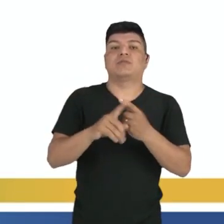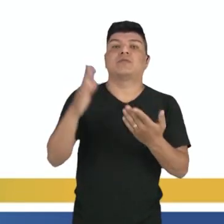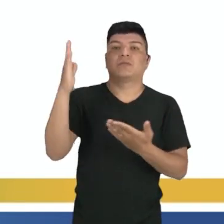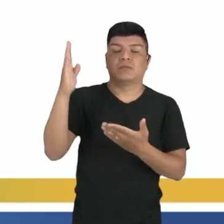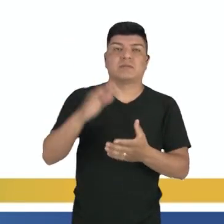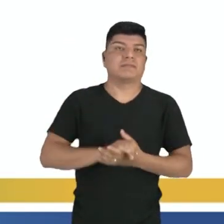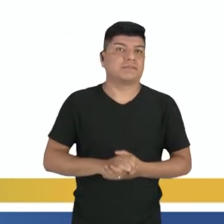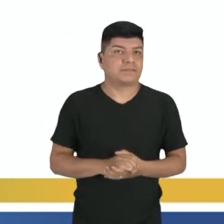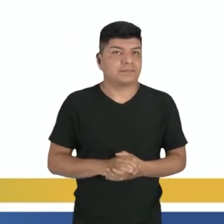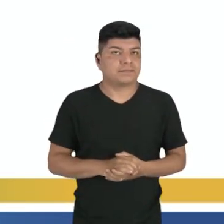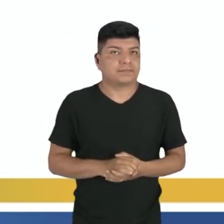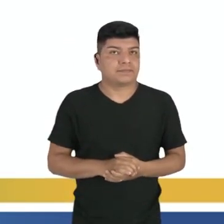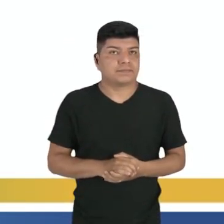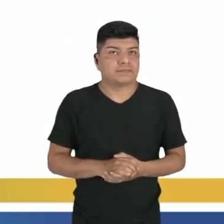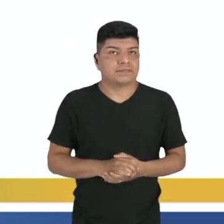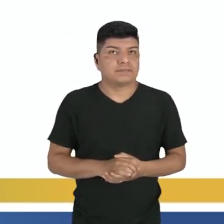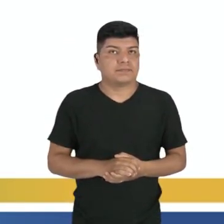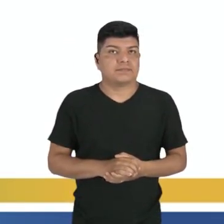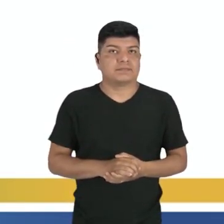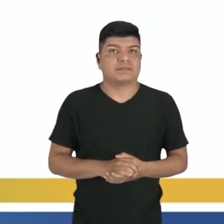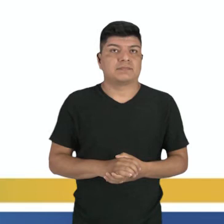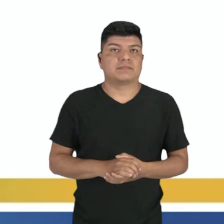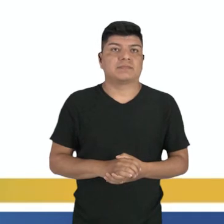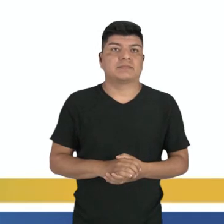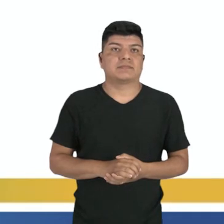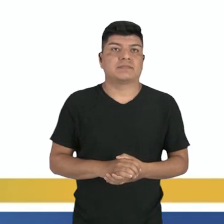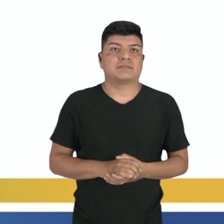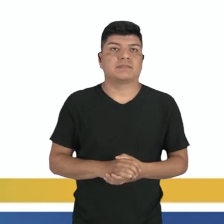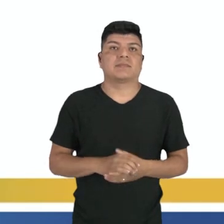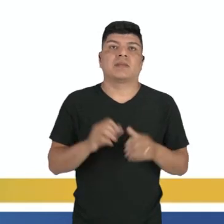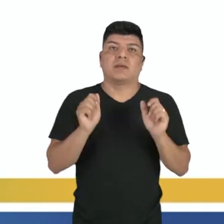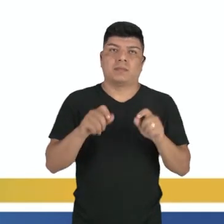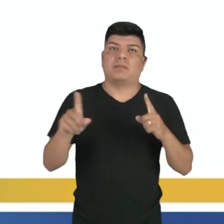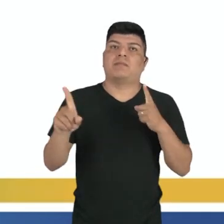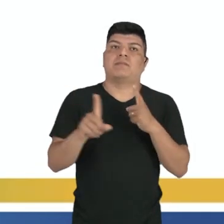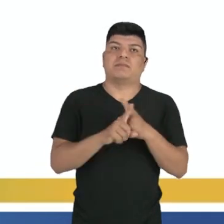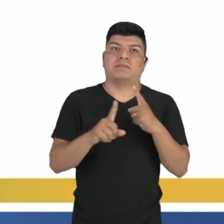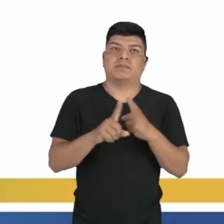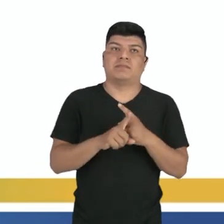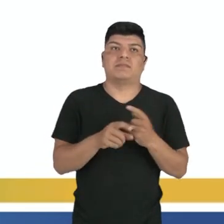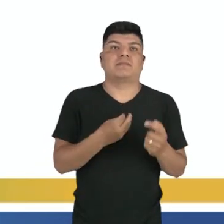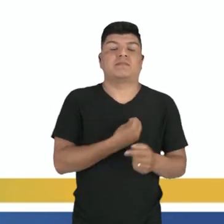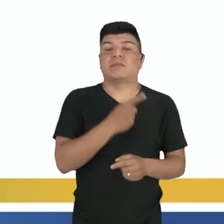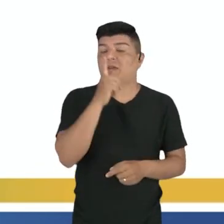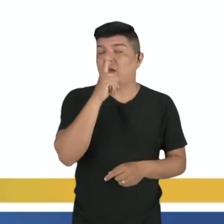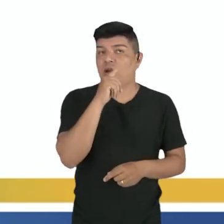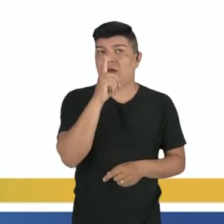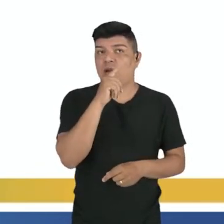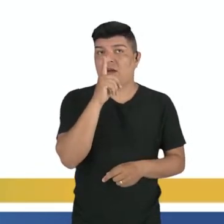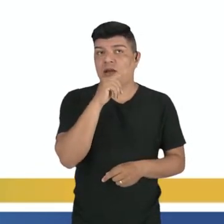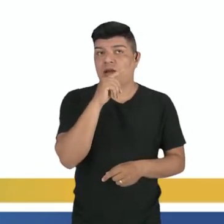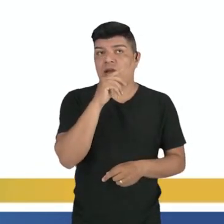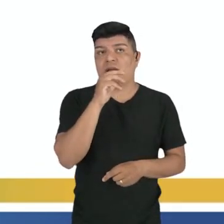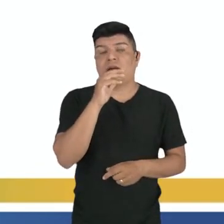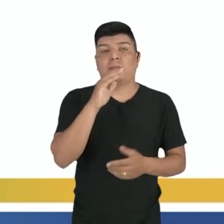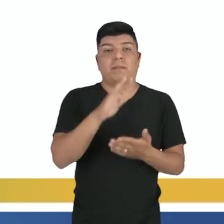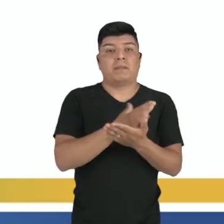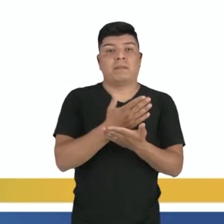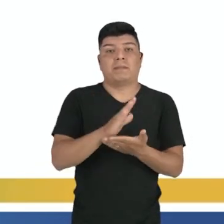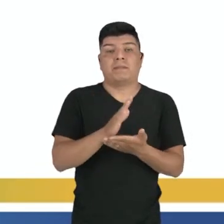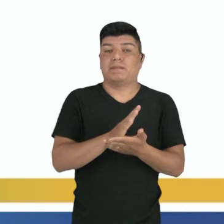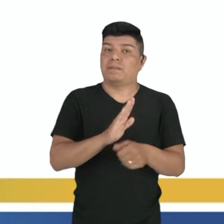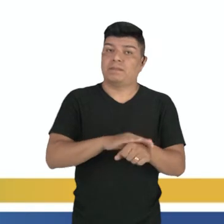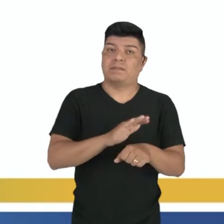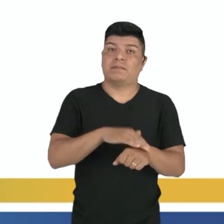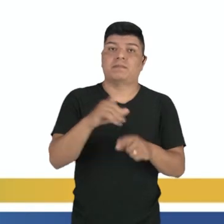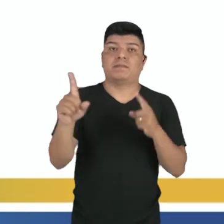poríferos? Os poríferos, eles podem ser encontrados aí na água, sendo que a maioria vai